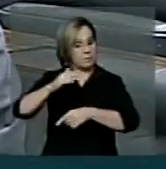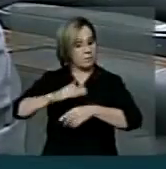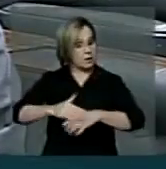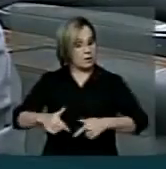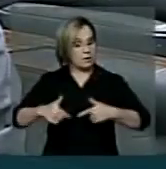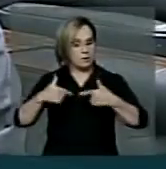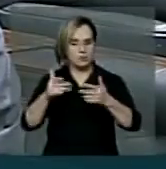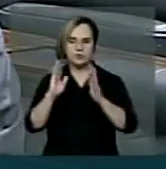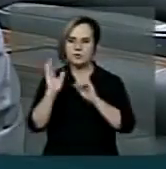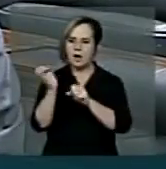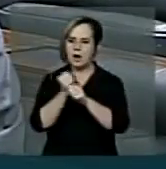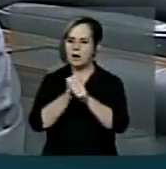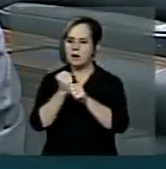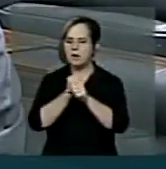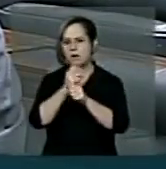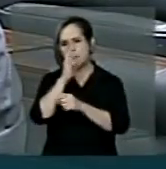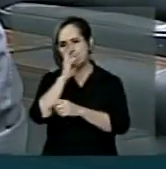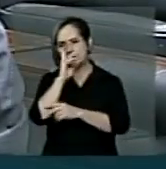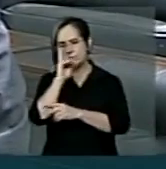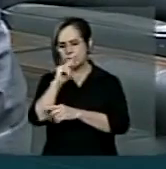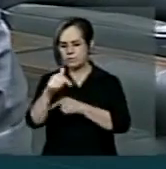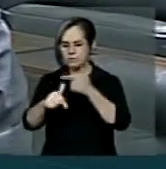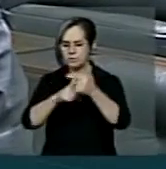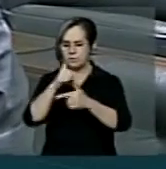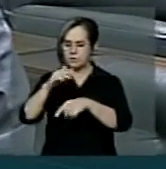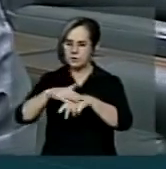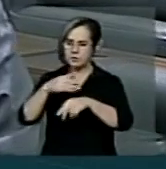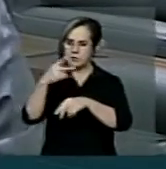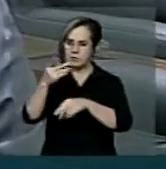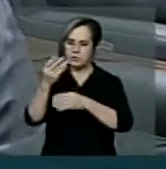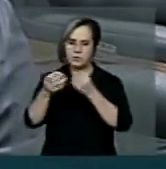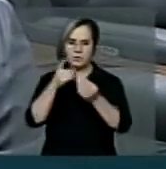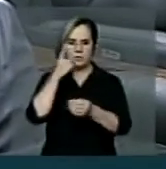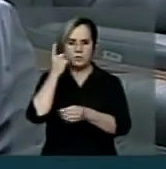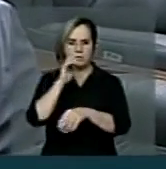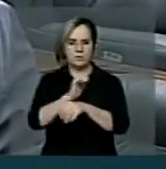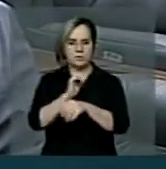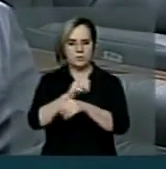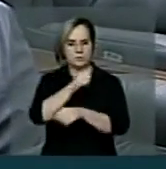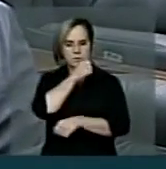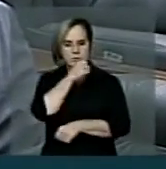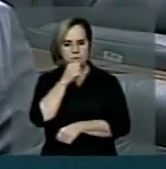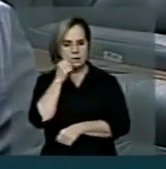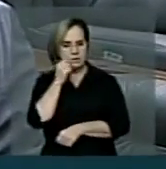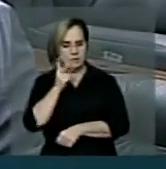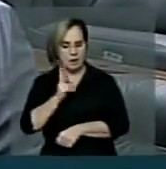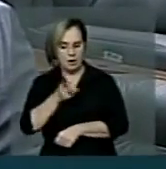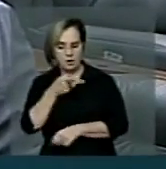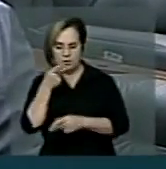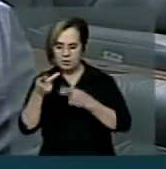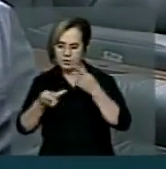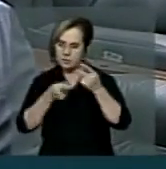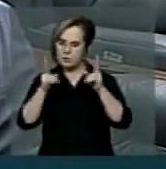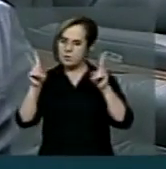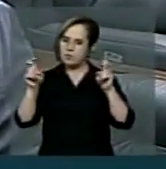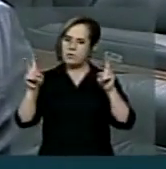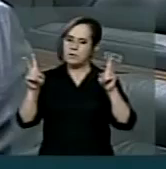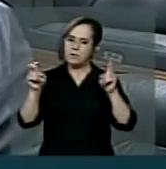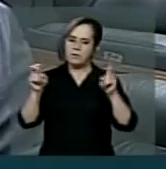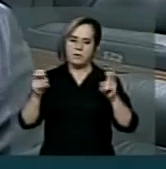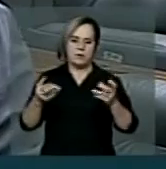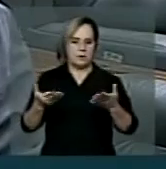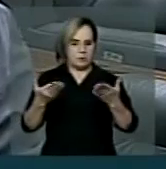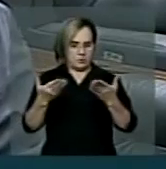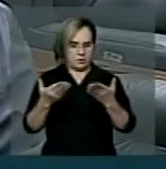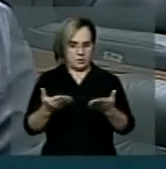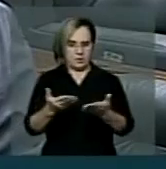Há anos acompanhando o trabalho de Vossa Excelência como deputada do Estado do Amapá e sempre tratando com muita propriedade desse tema